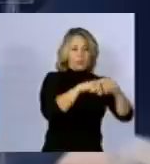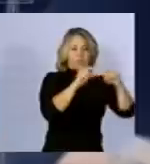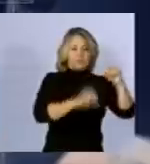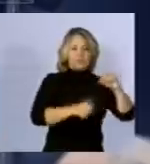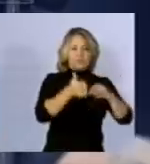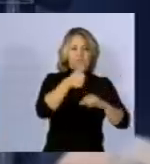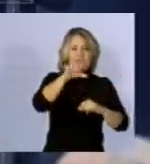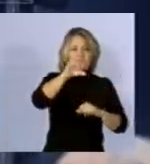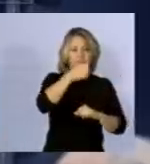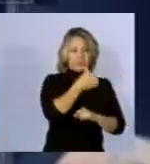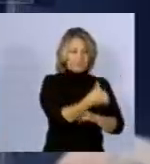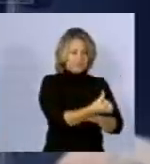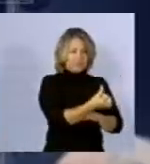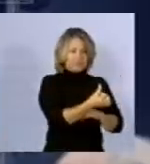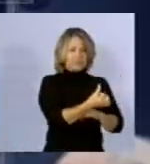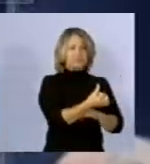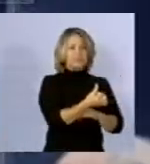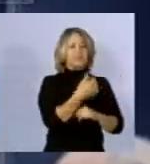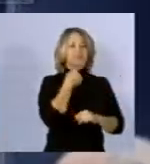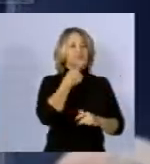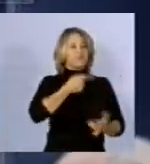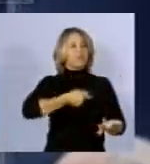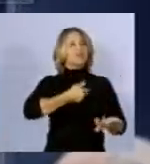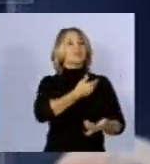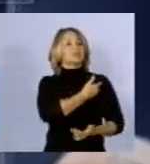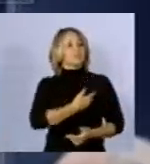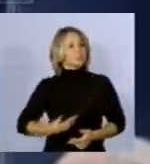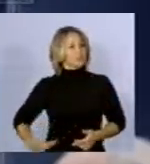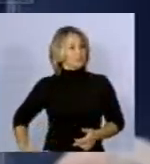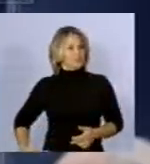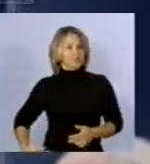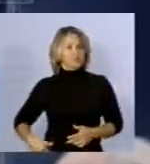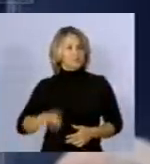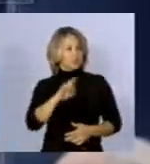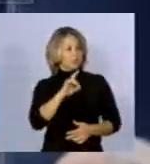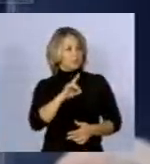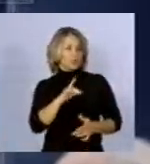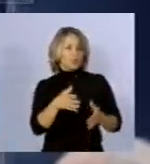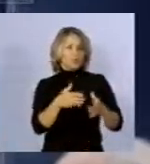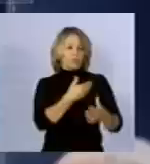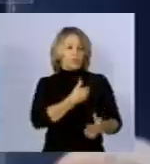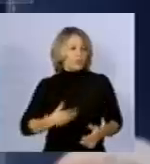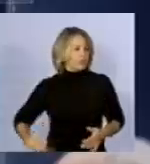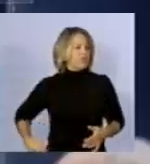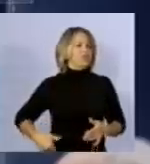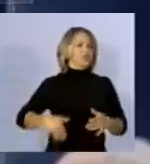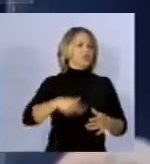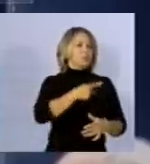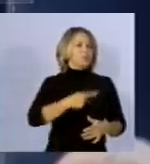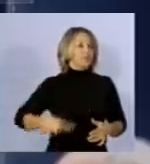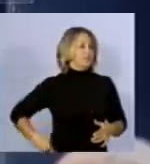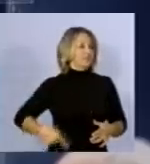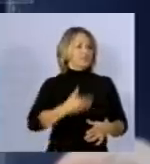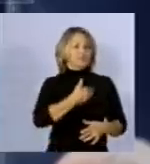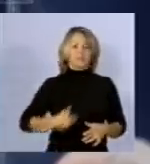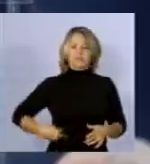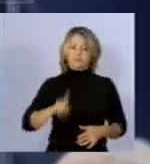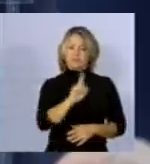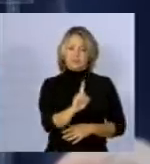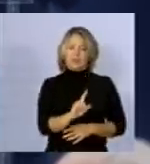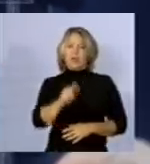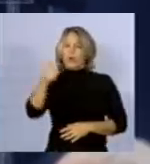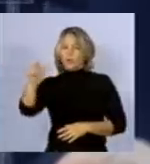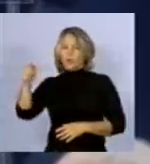196 que determina que o estado e aqui o estado não é só Poder Executivo é é no